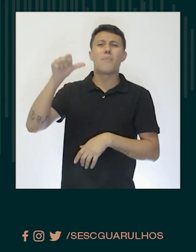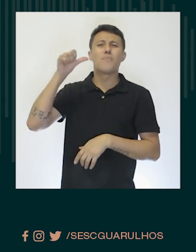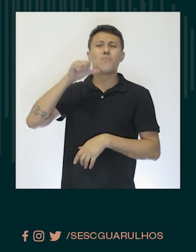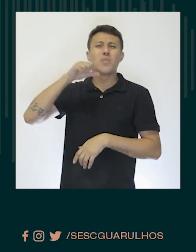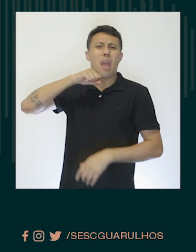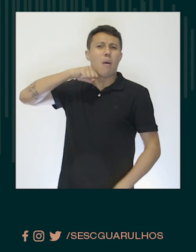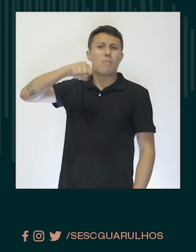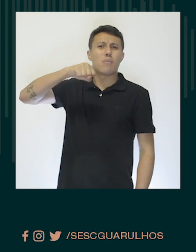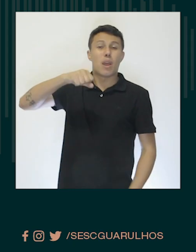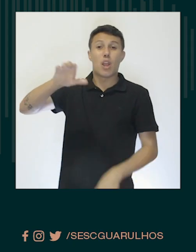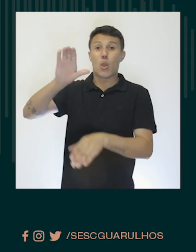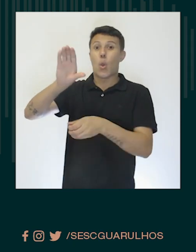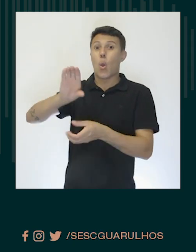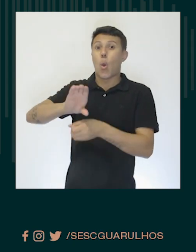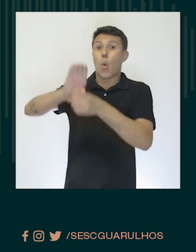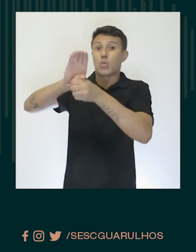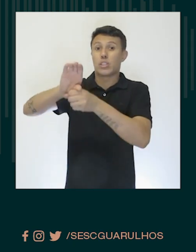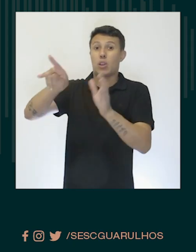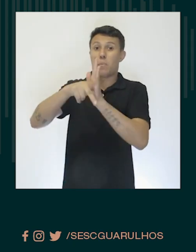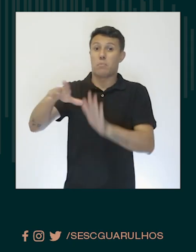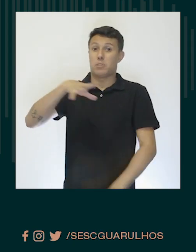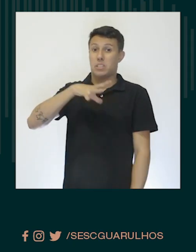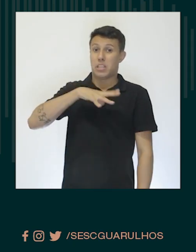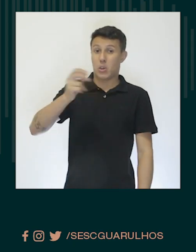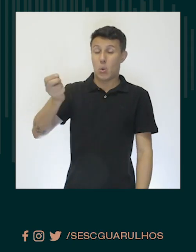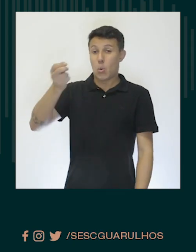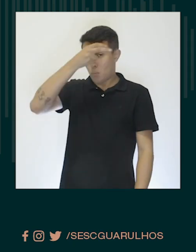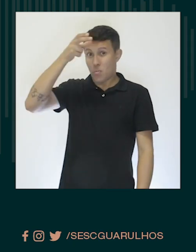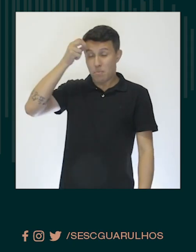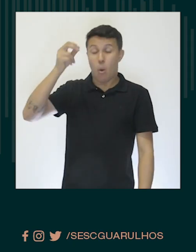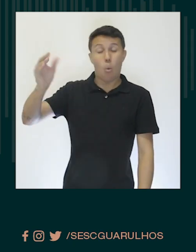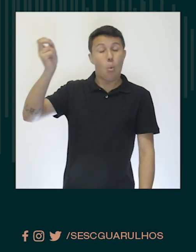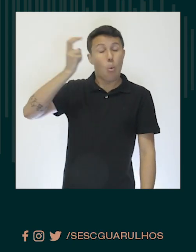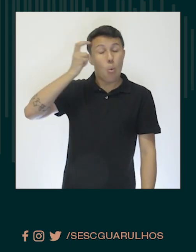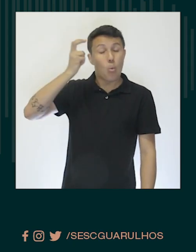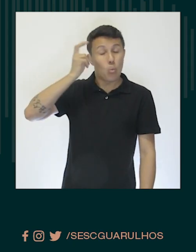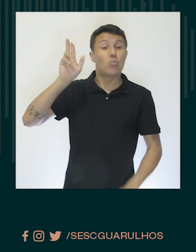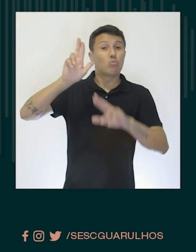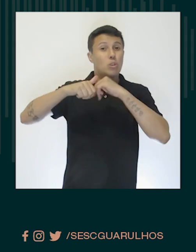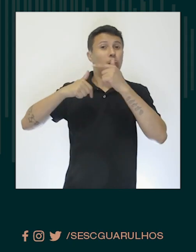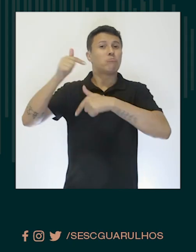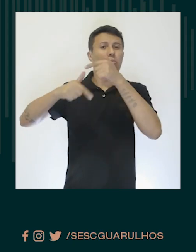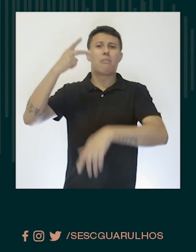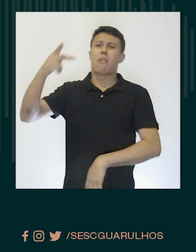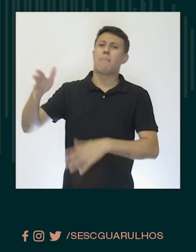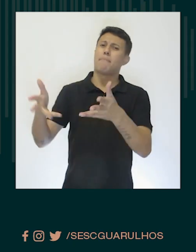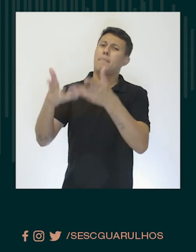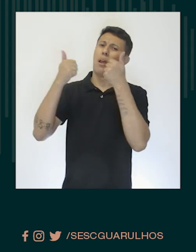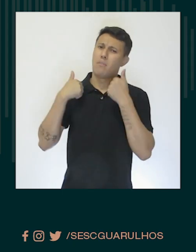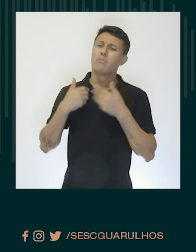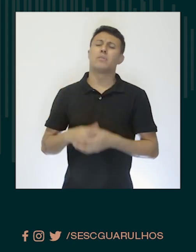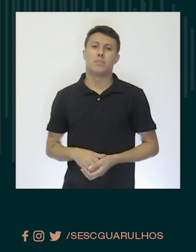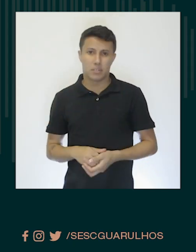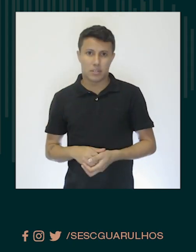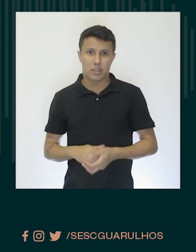no Conselho Municipal de Cultura. Então vale a pena conhecer o trabalho dela. Ela tem um trabalho maravilhoso com